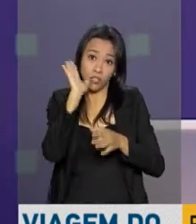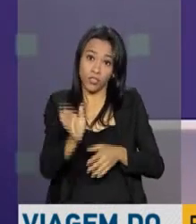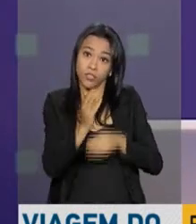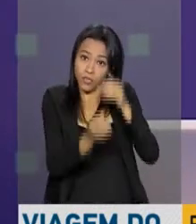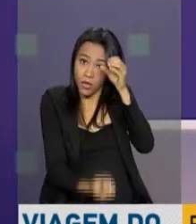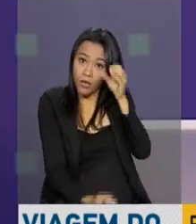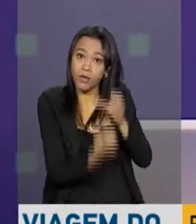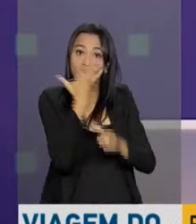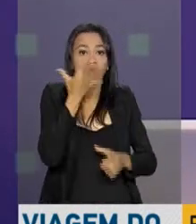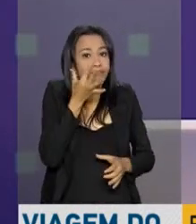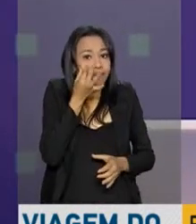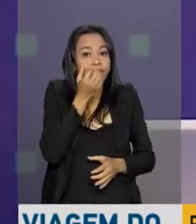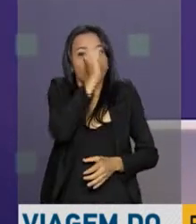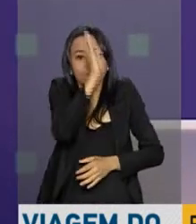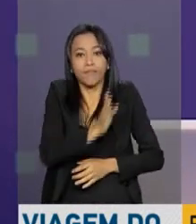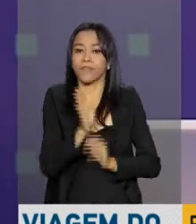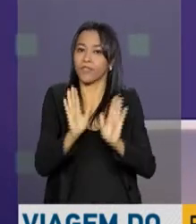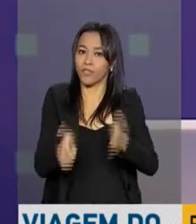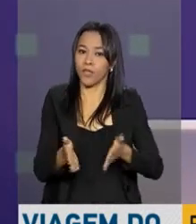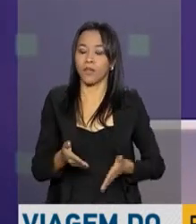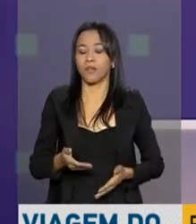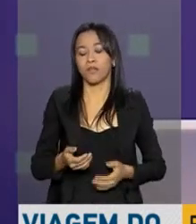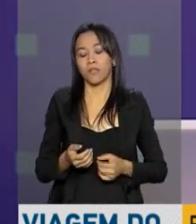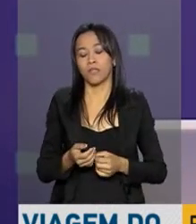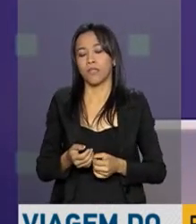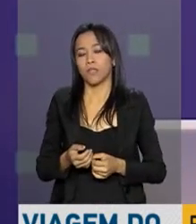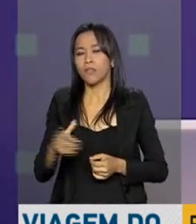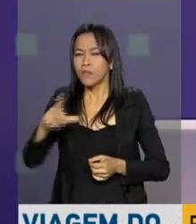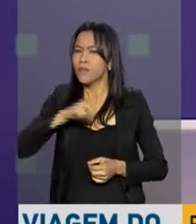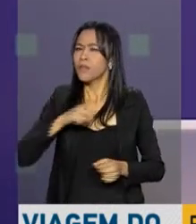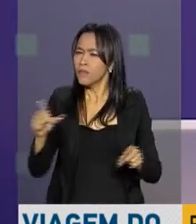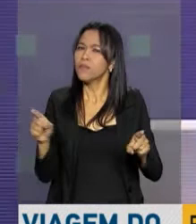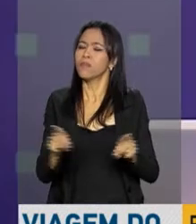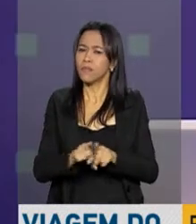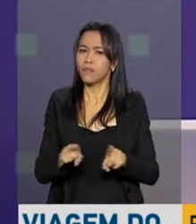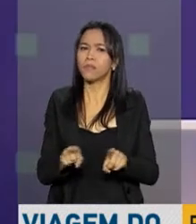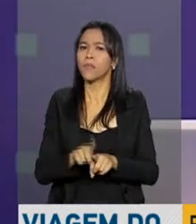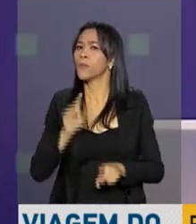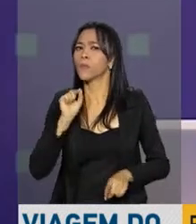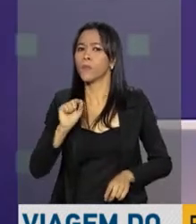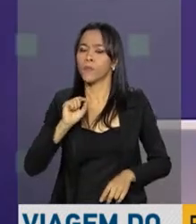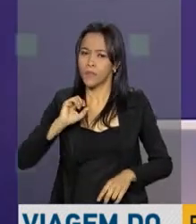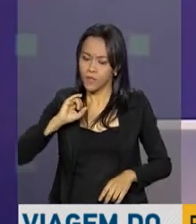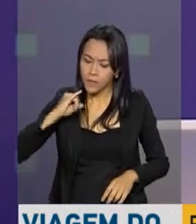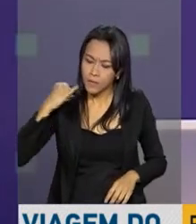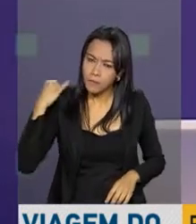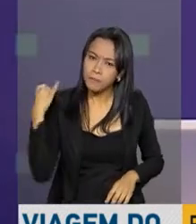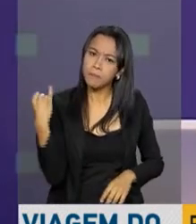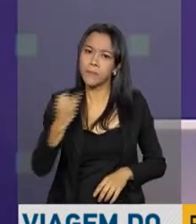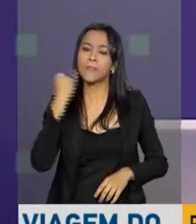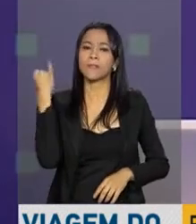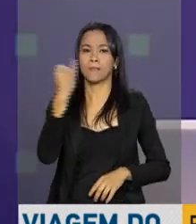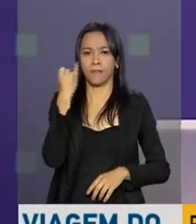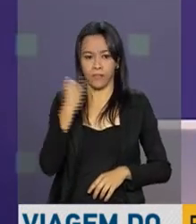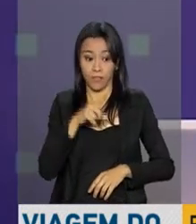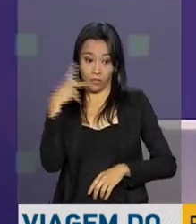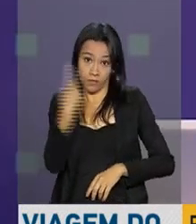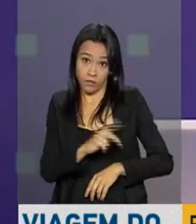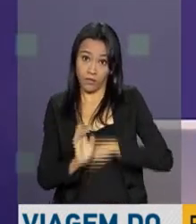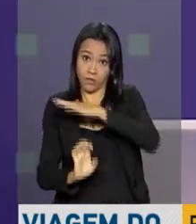instaladas no Brasil. Como, aliás, temos também importantes empresas